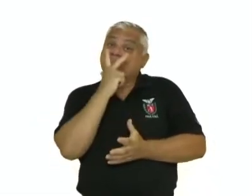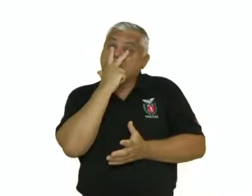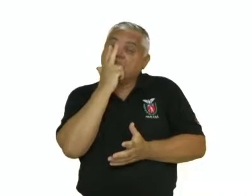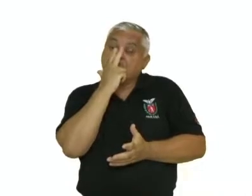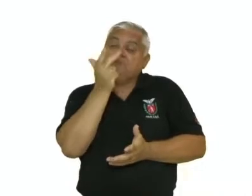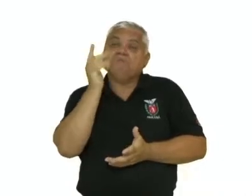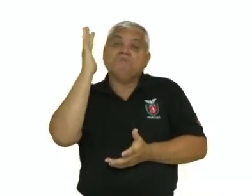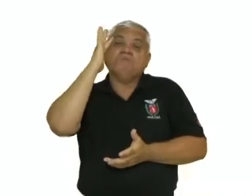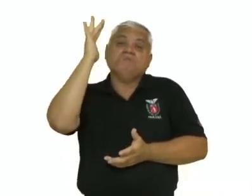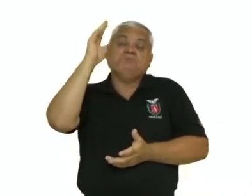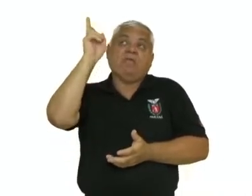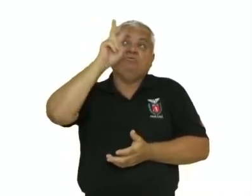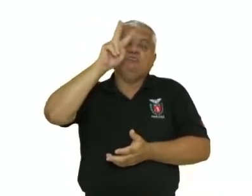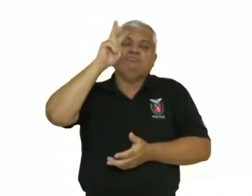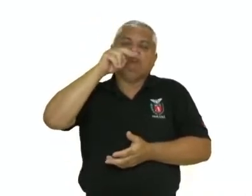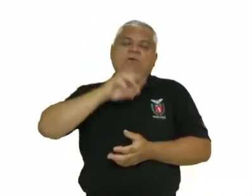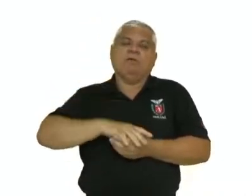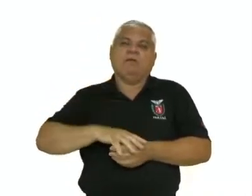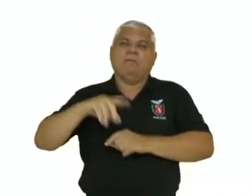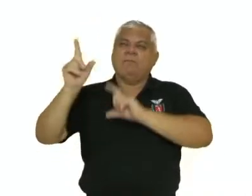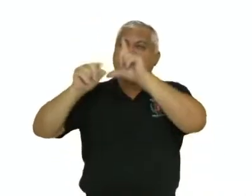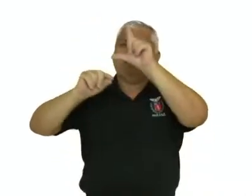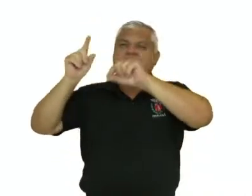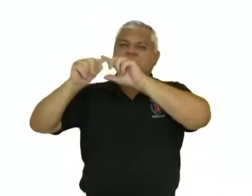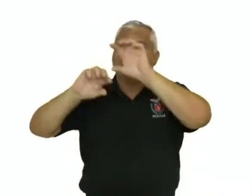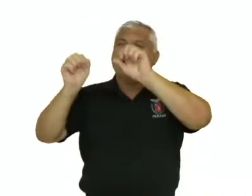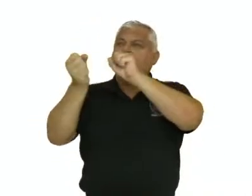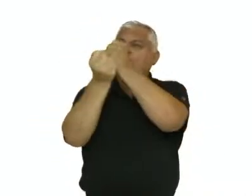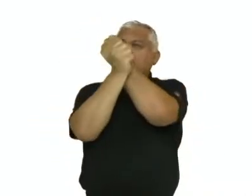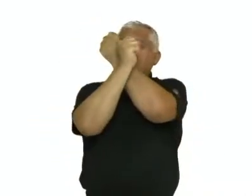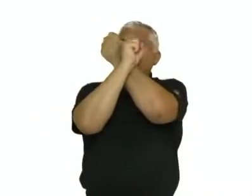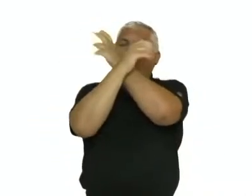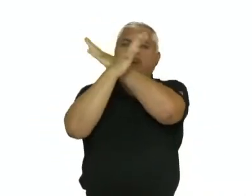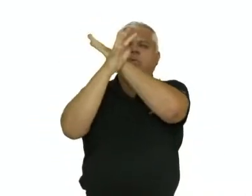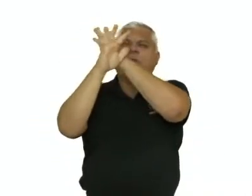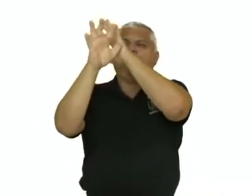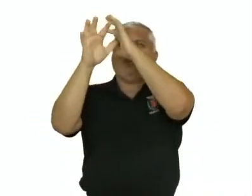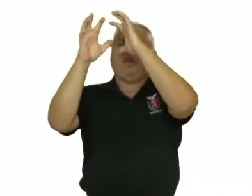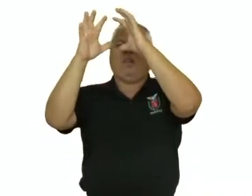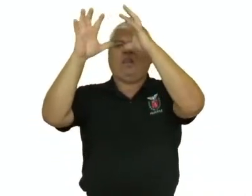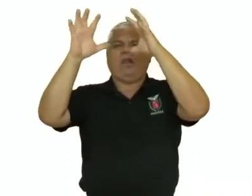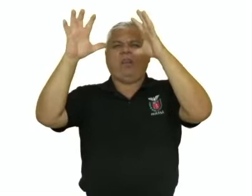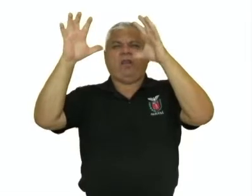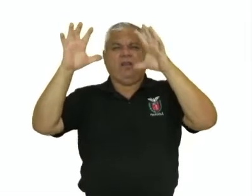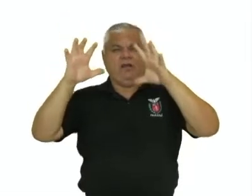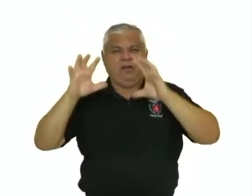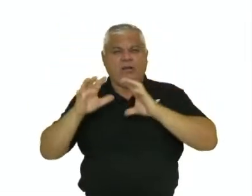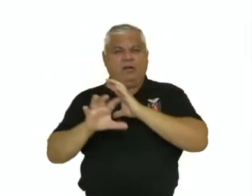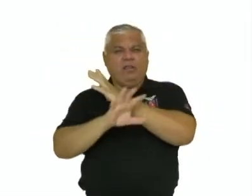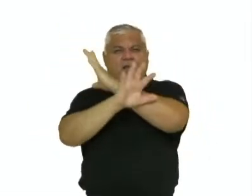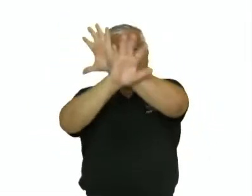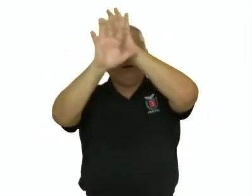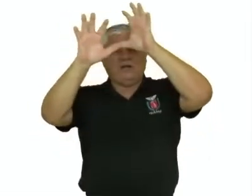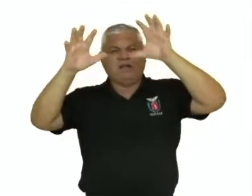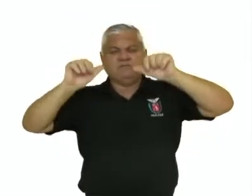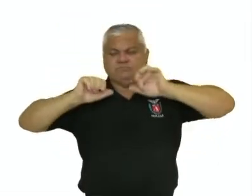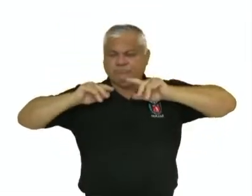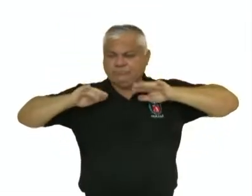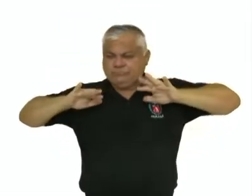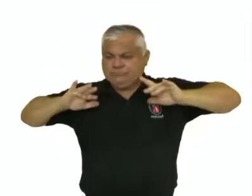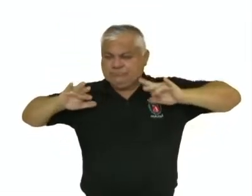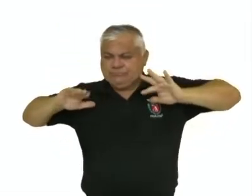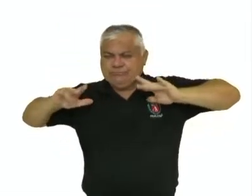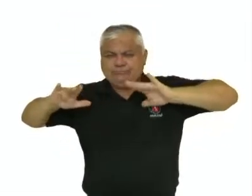estrela muito maior que o nosso Sol teria explodido. Isso mesmo. E espalhado seu material por